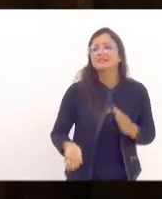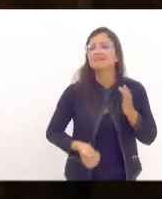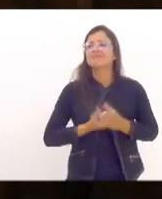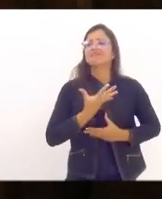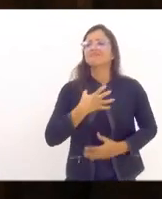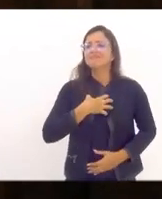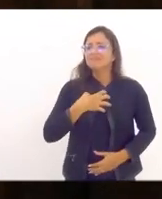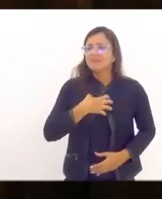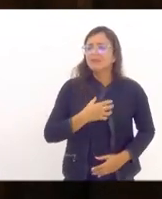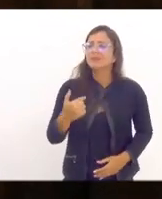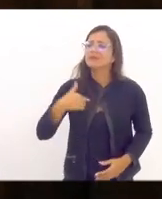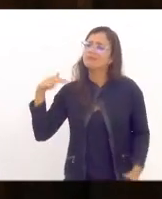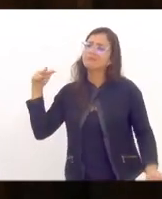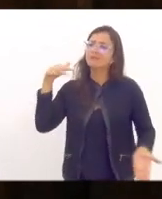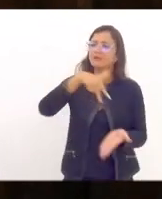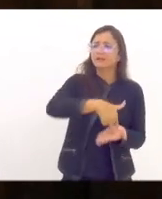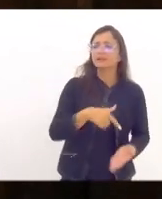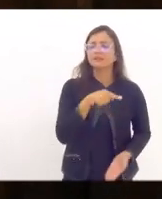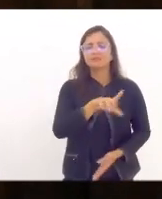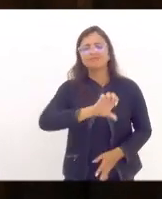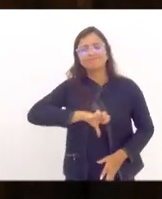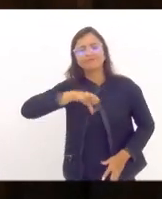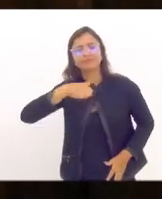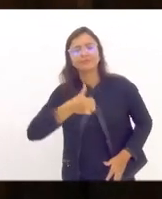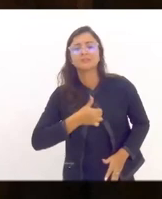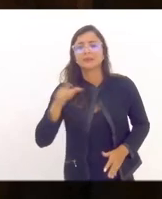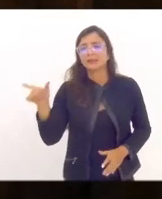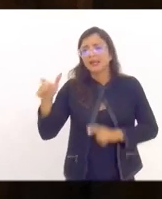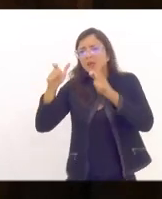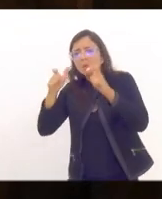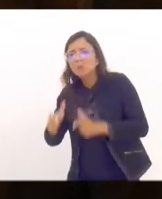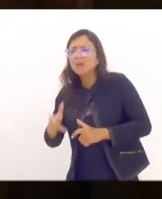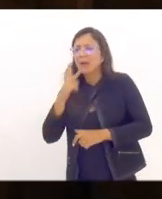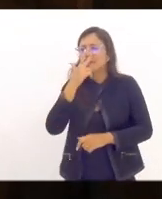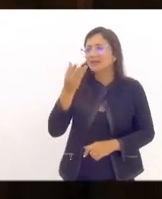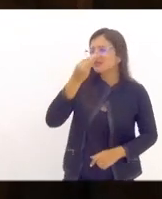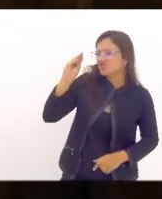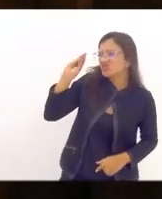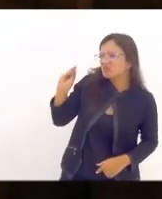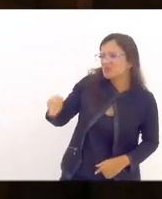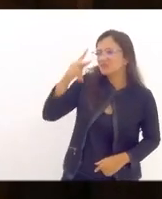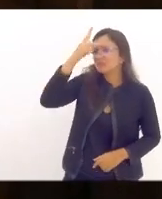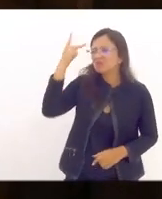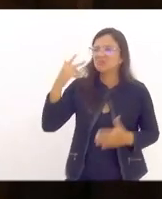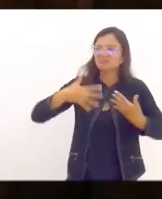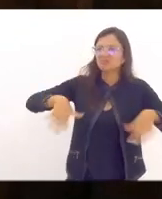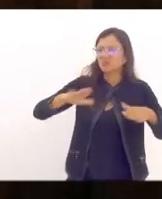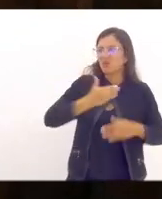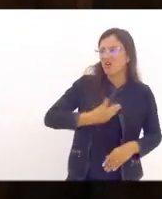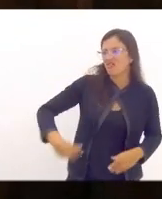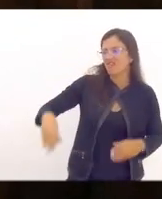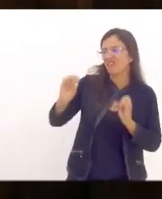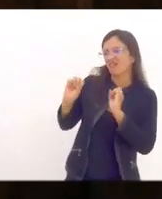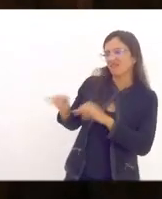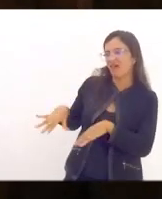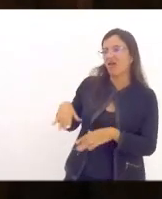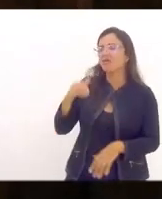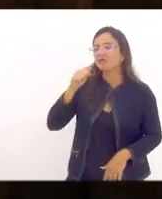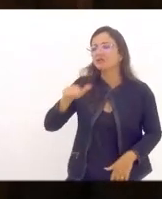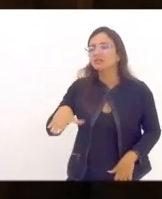a autoestima dos moradores de um território renegado e negligenciado por vários governos durante anos